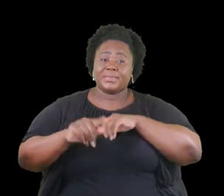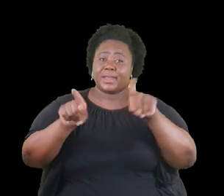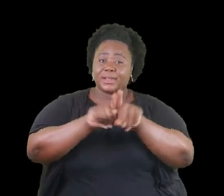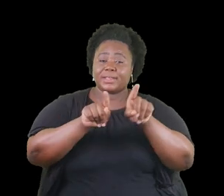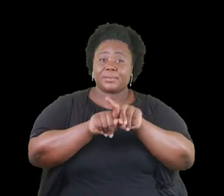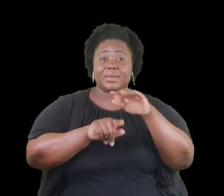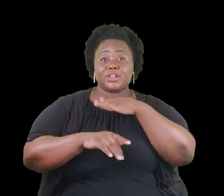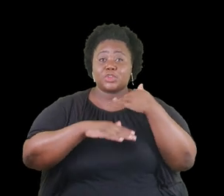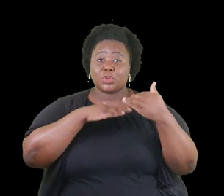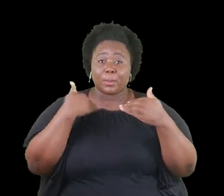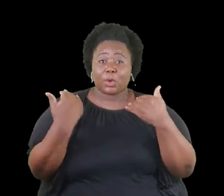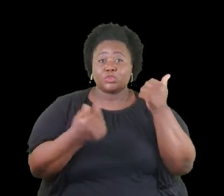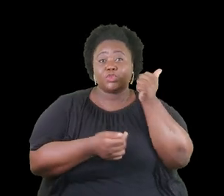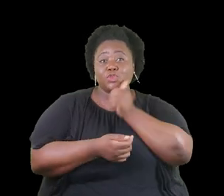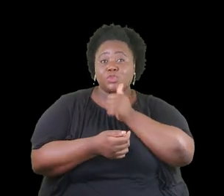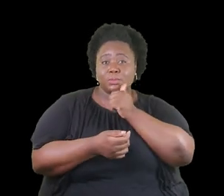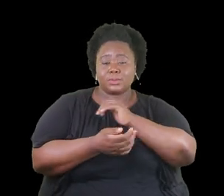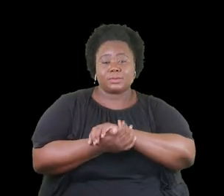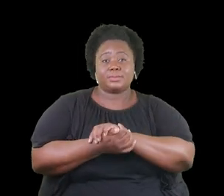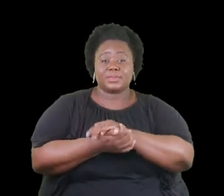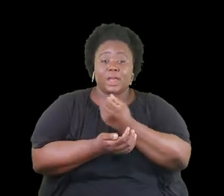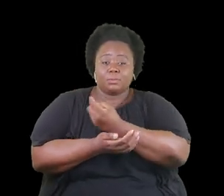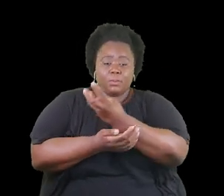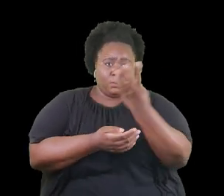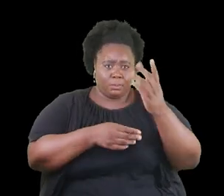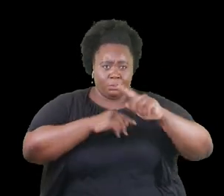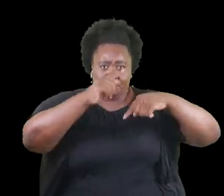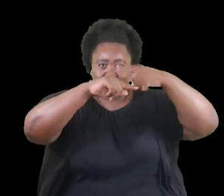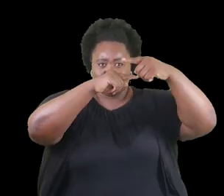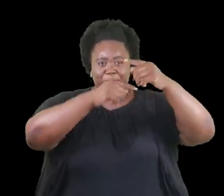feminicídio duplicam, triplicam.